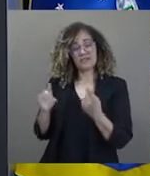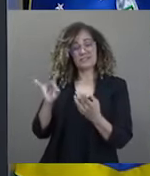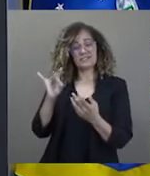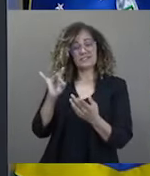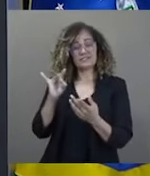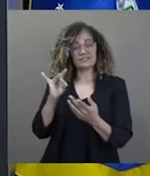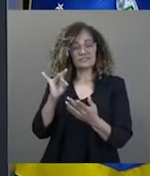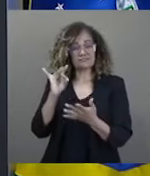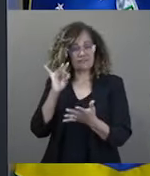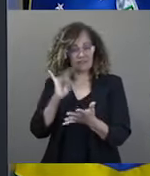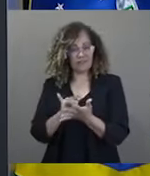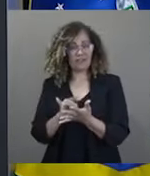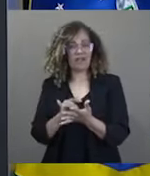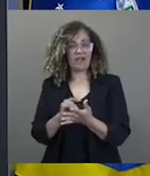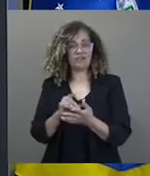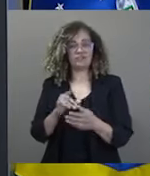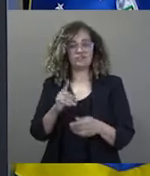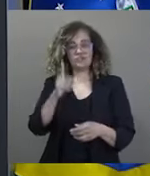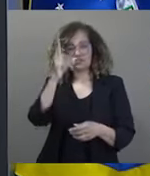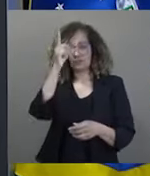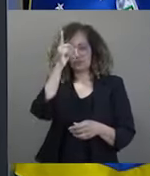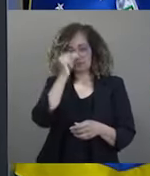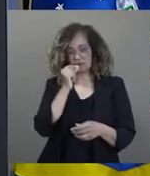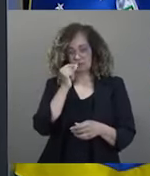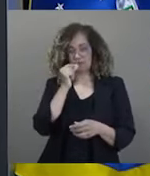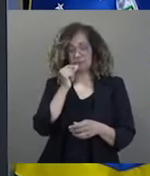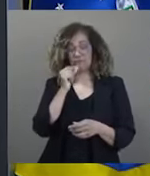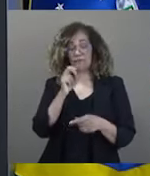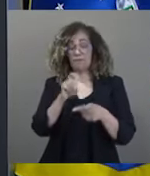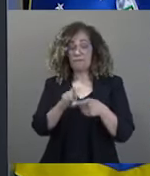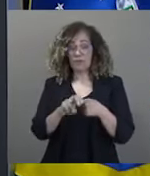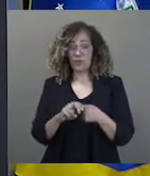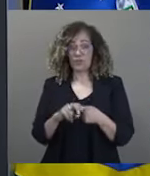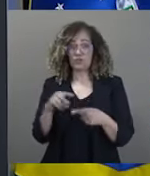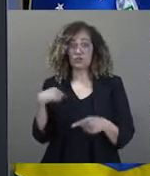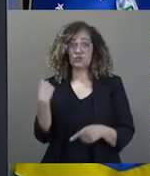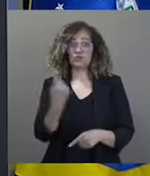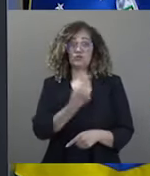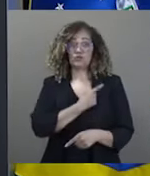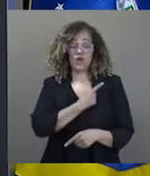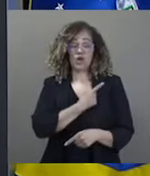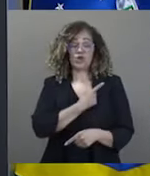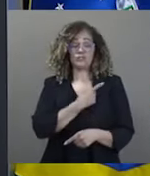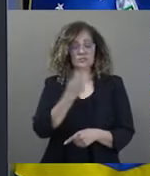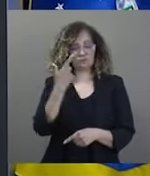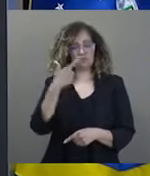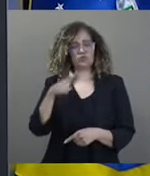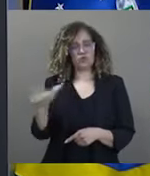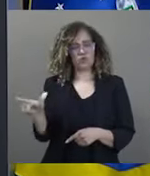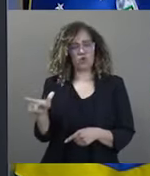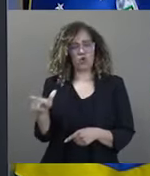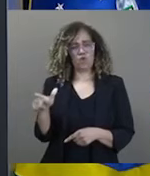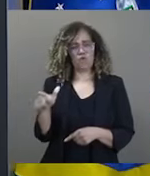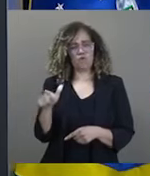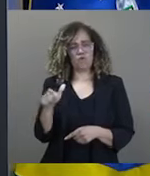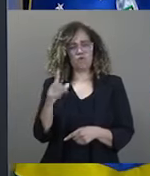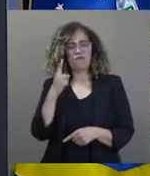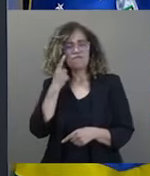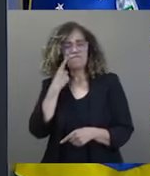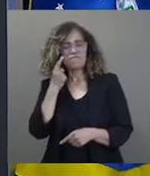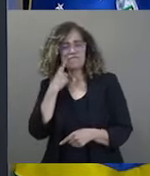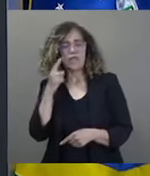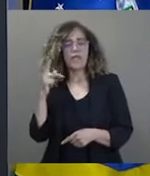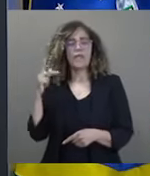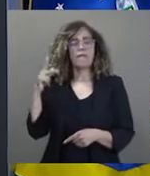alento fecha aspas que possamos então em breve novamente ver políticos das